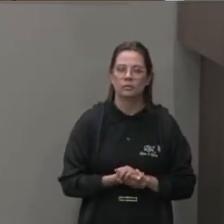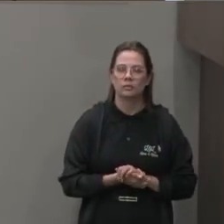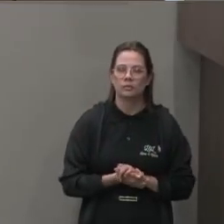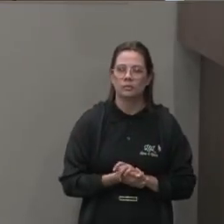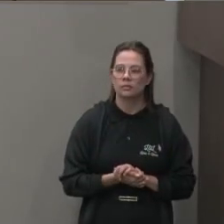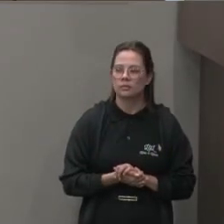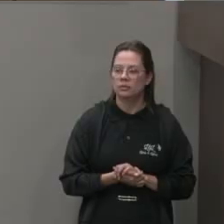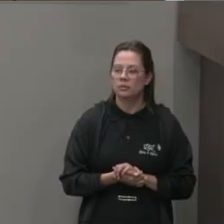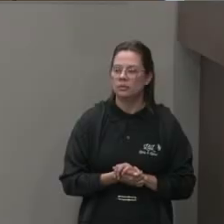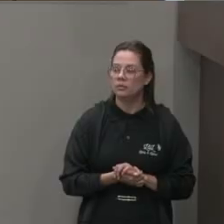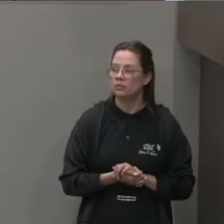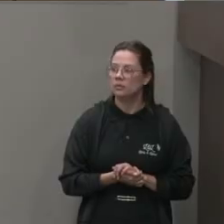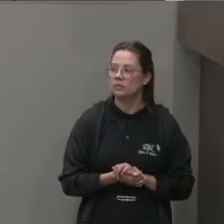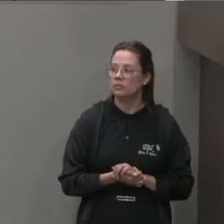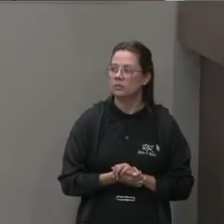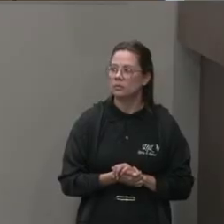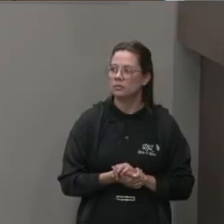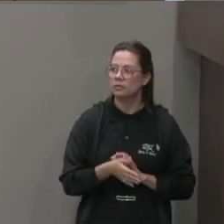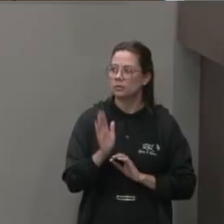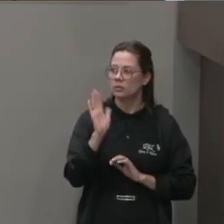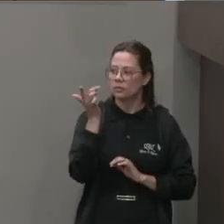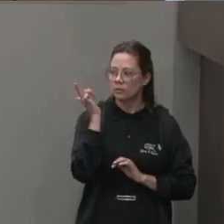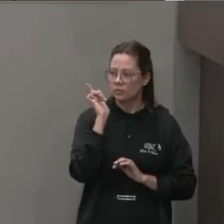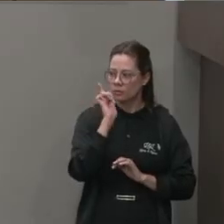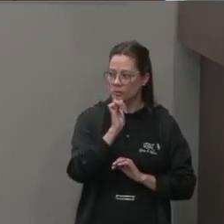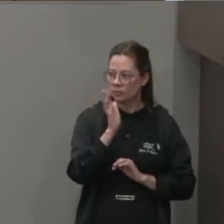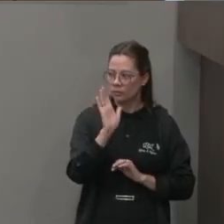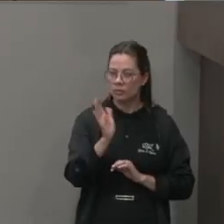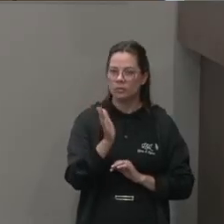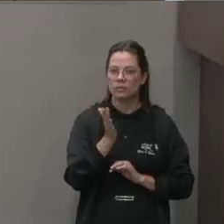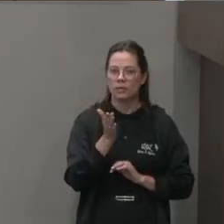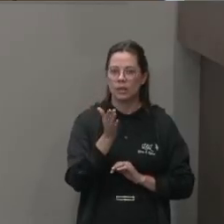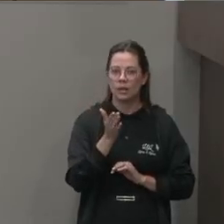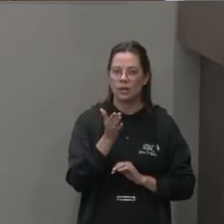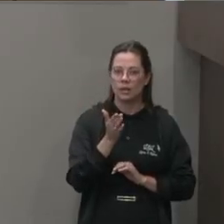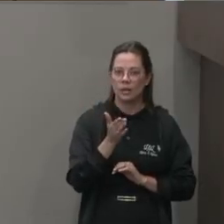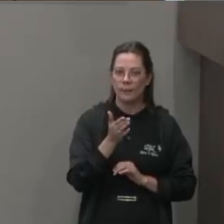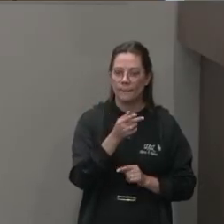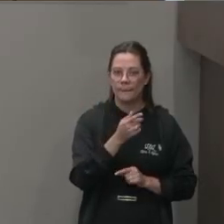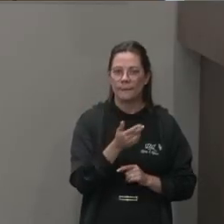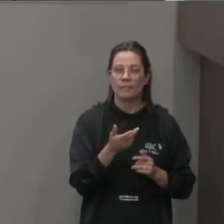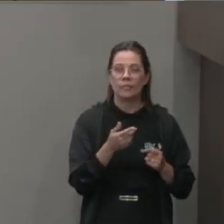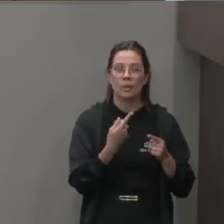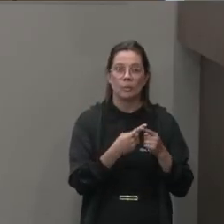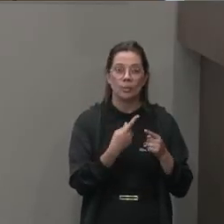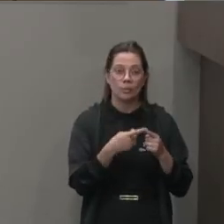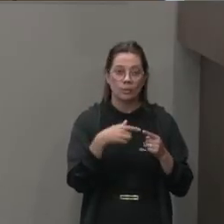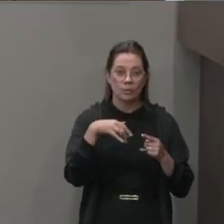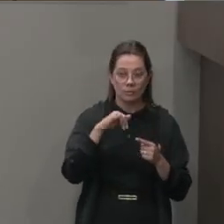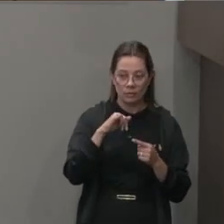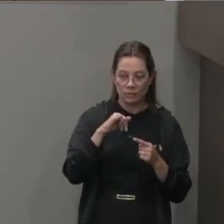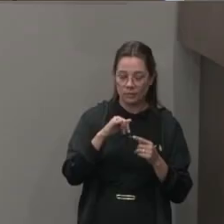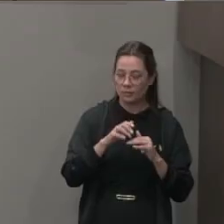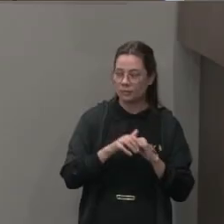pânico. Acho que o senhor já atingiu, até pode ter ser reprovado que o senhor fica satisfeito, né?